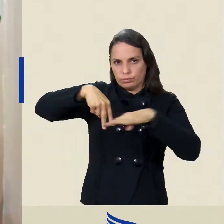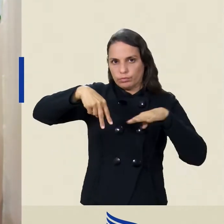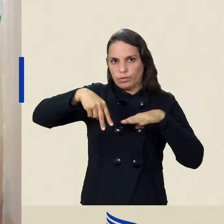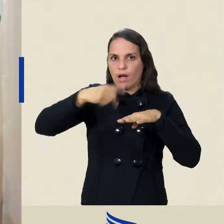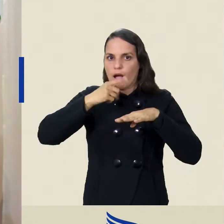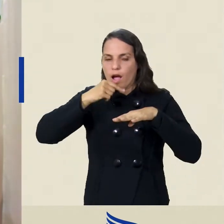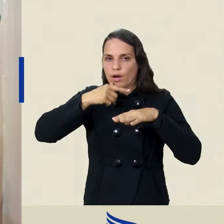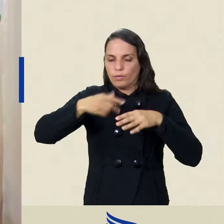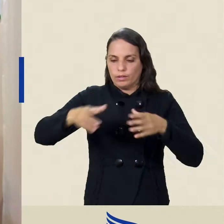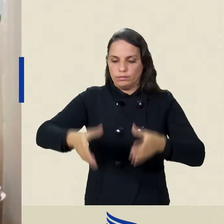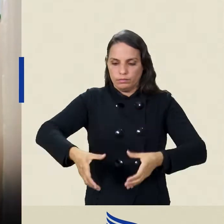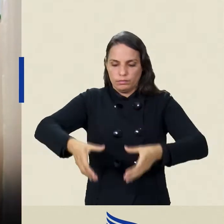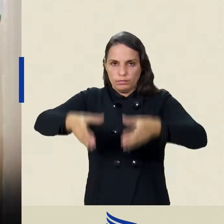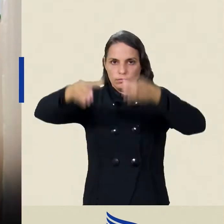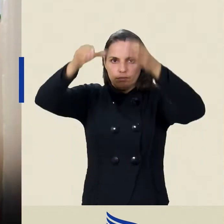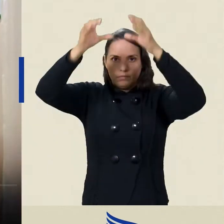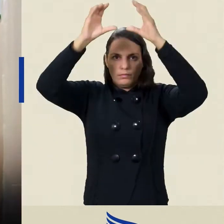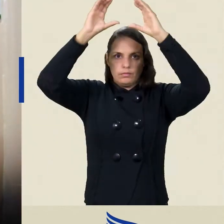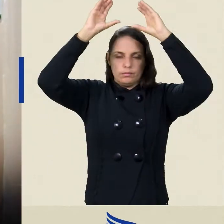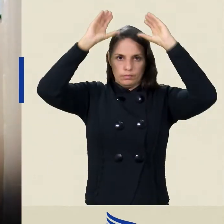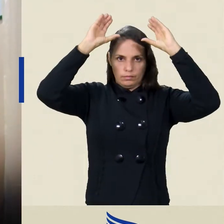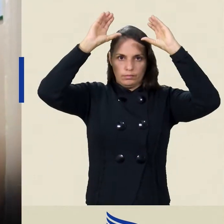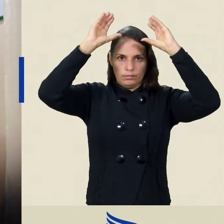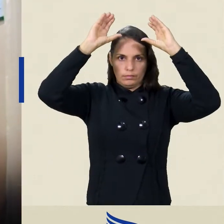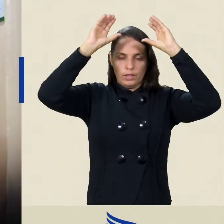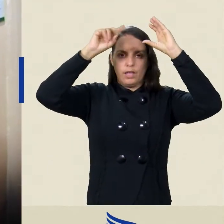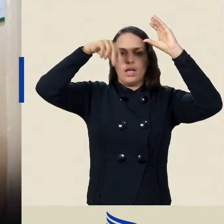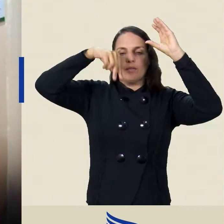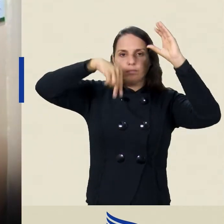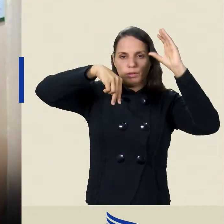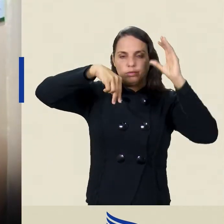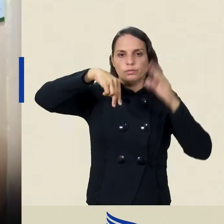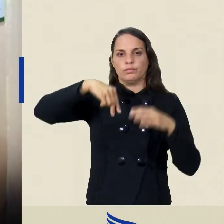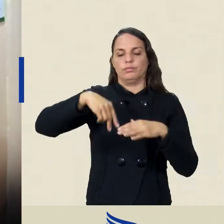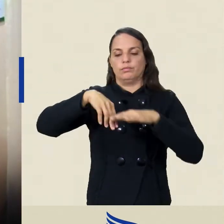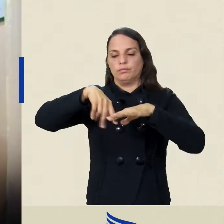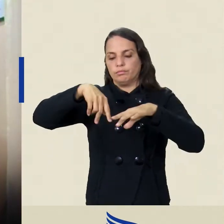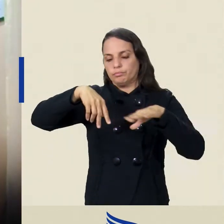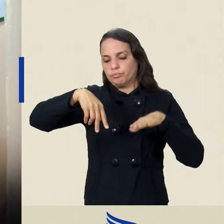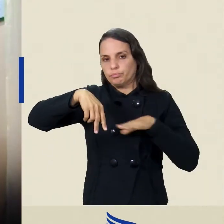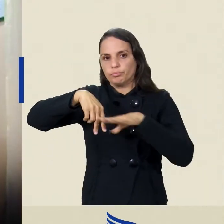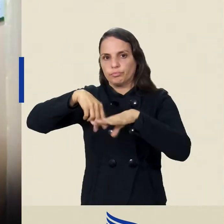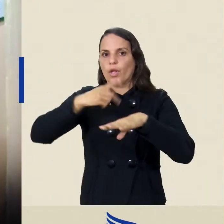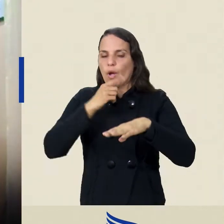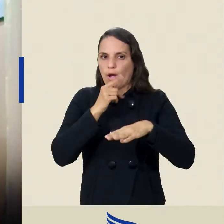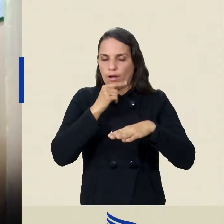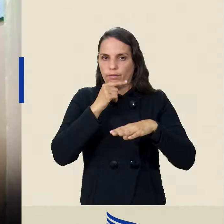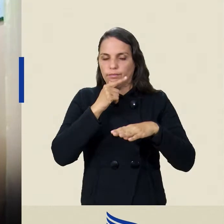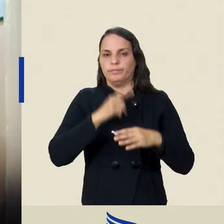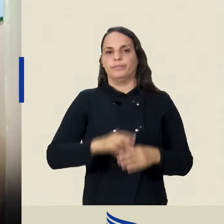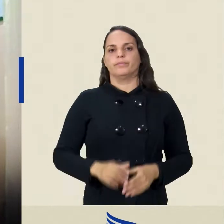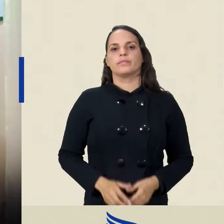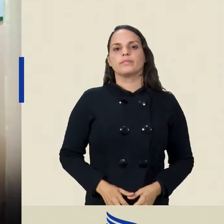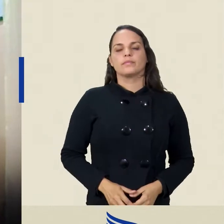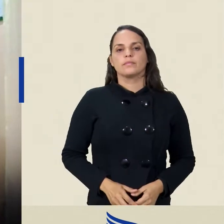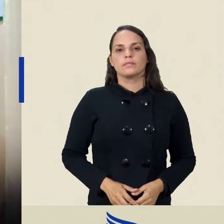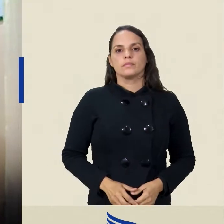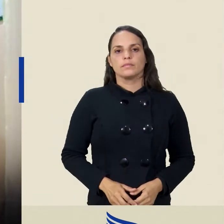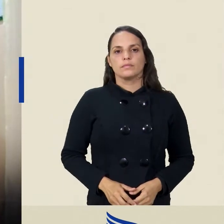mãos. Derrama-se a água, estando este geralmente com parte do corpo dentro da